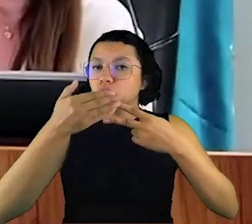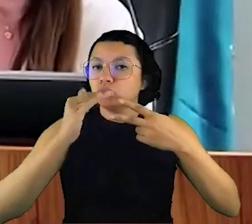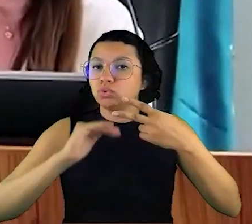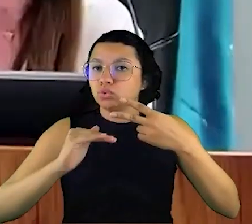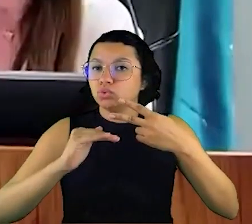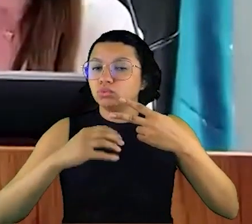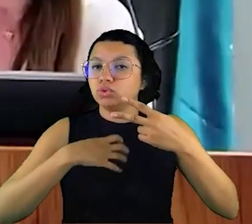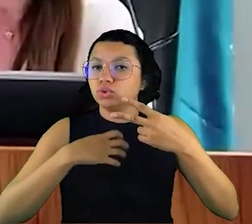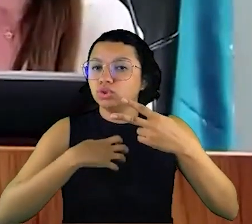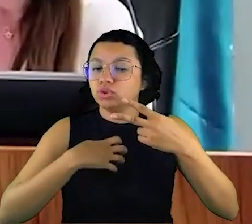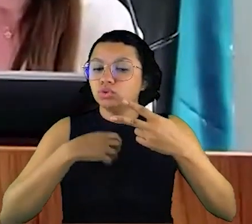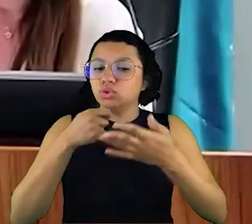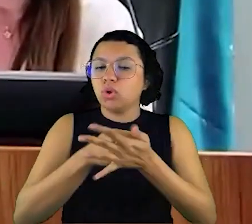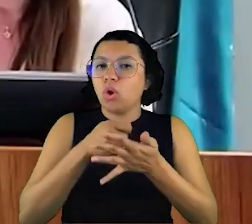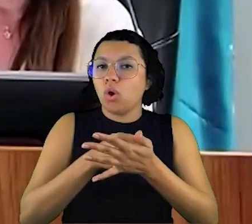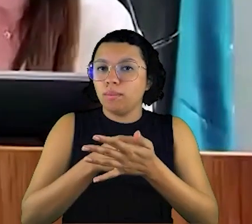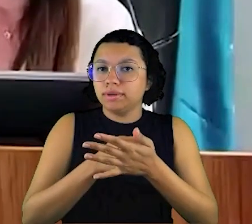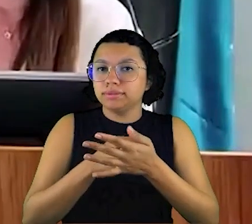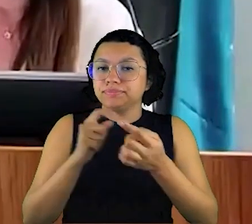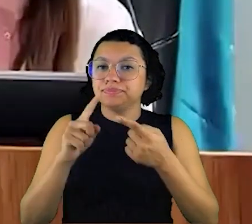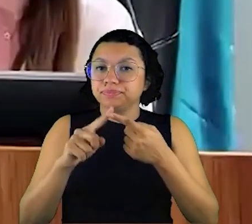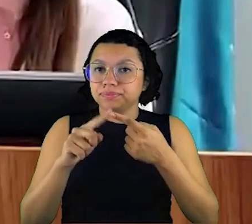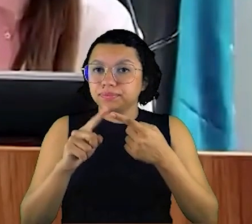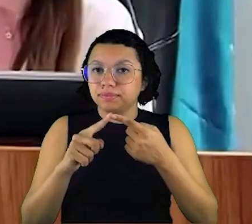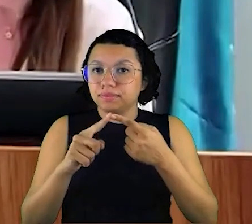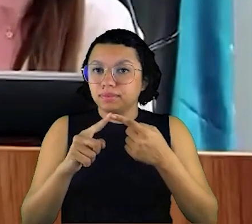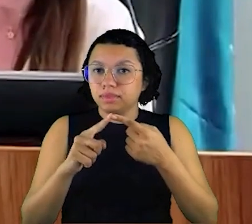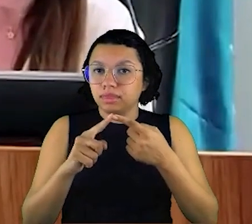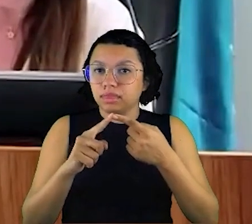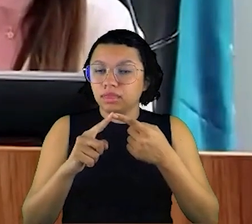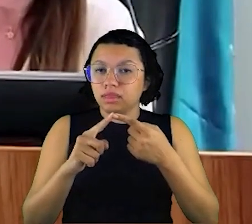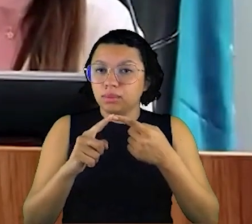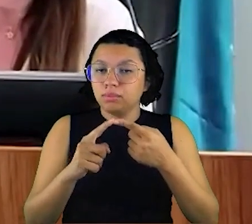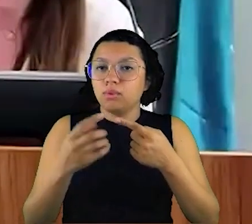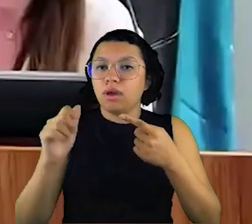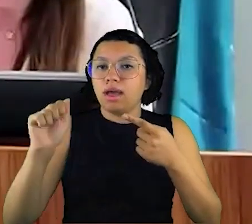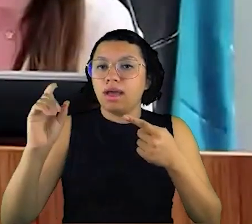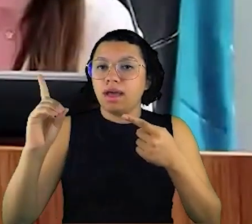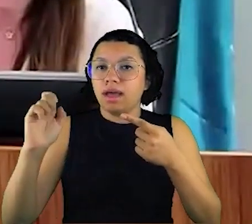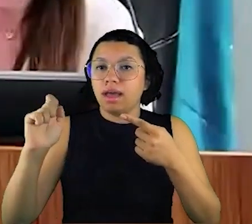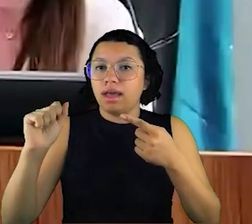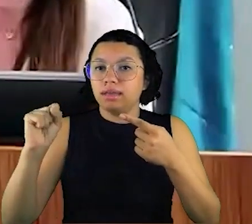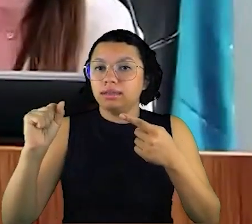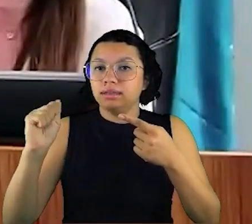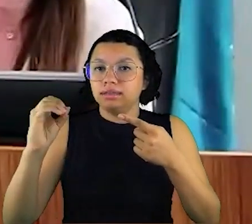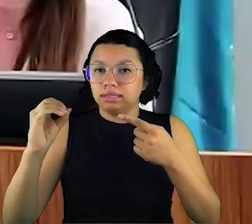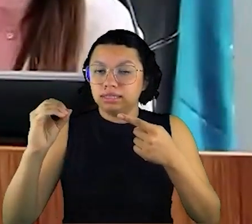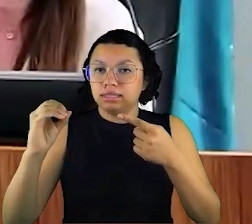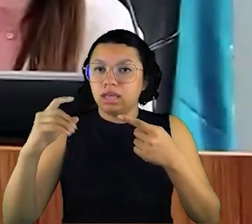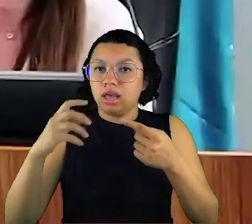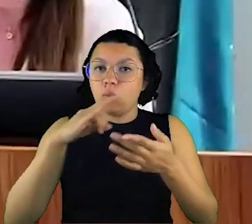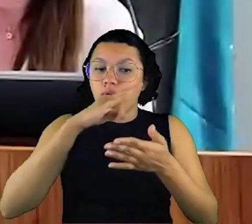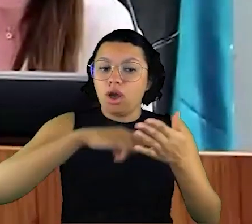submodalidades de transação na cobrança. A transação por adesão a edital